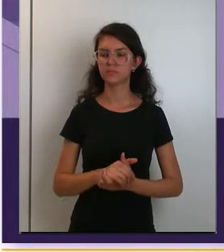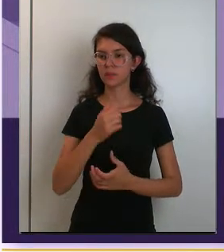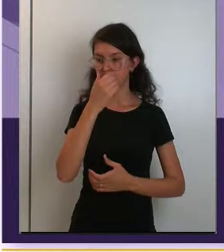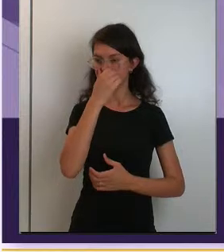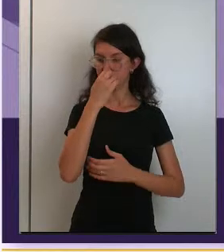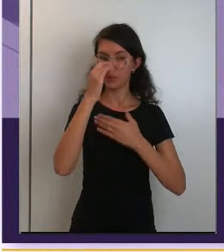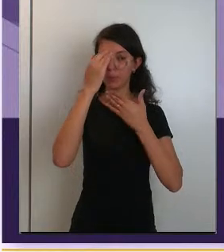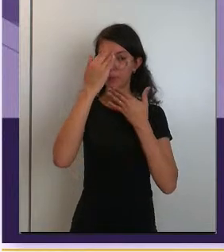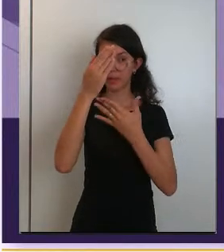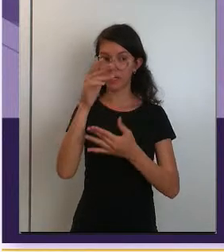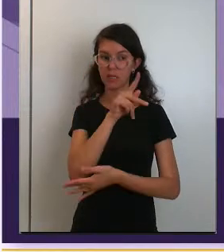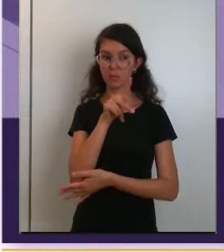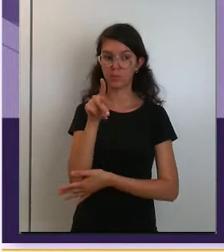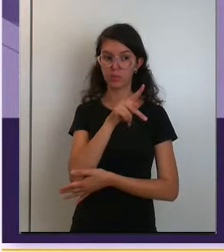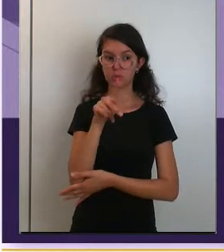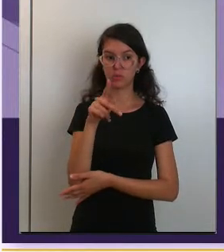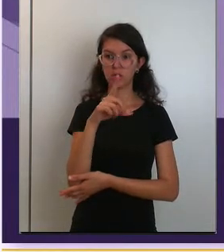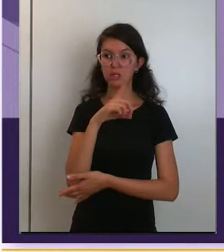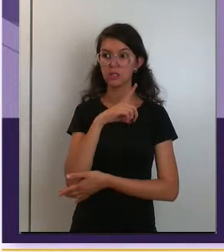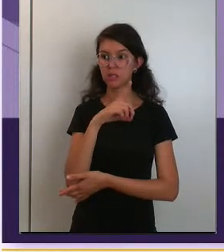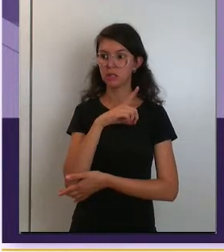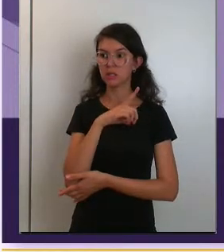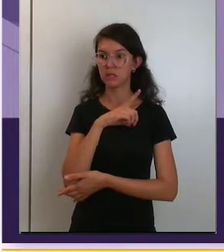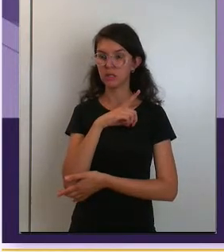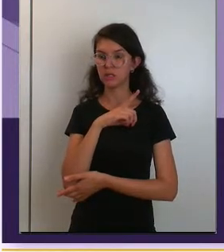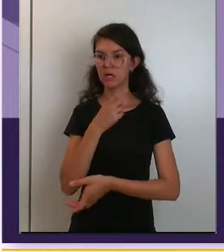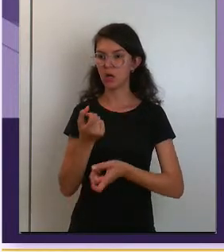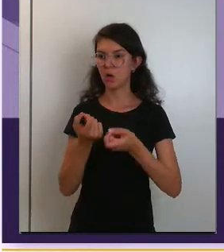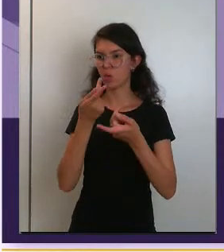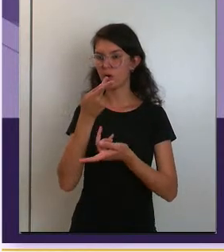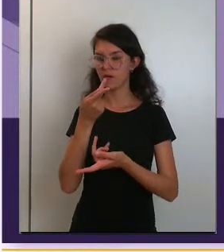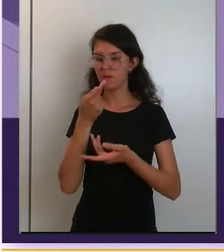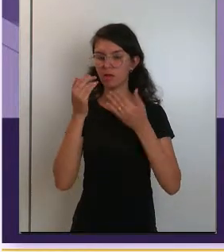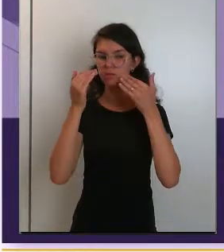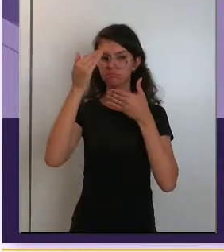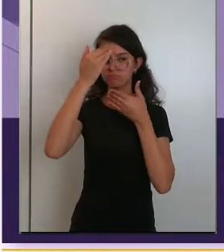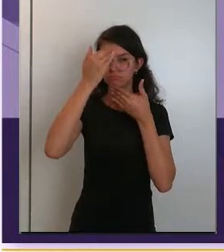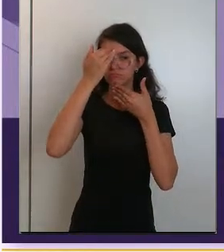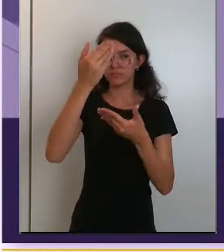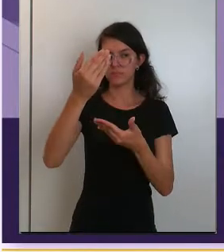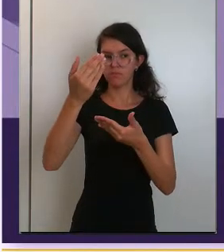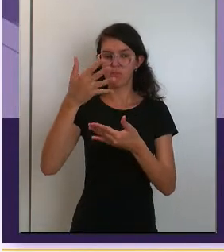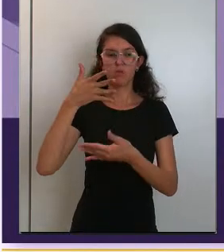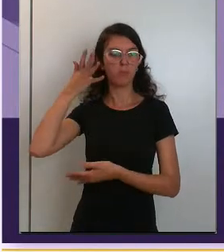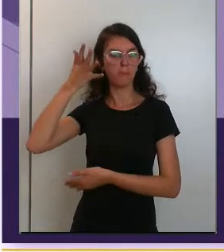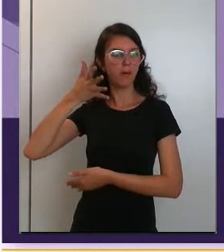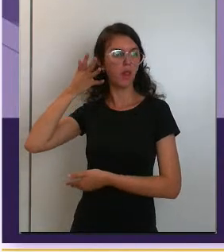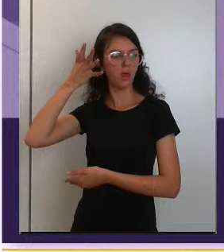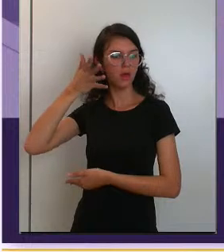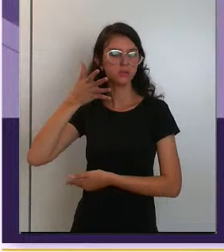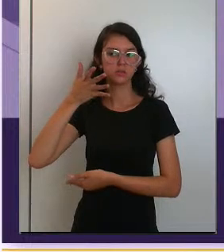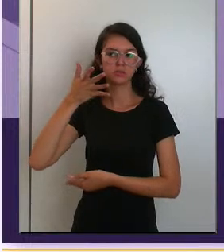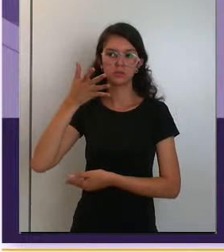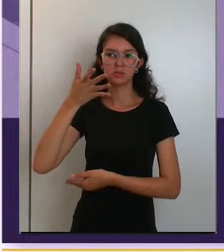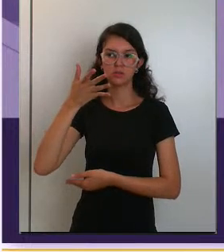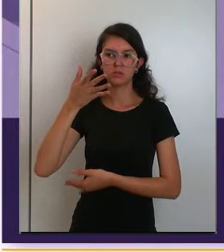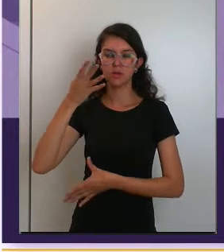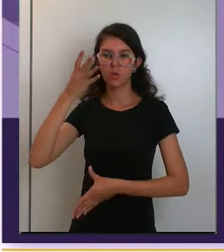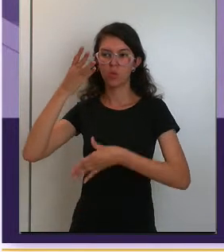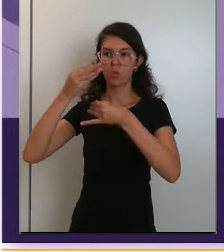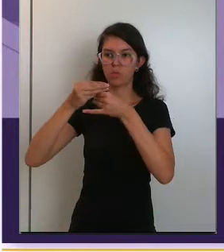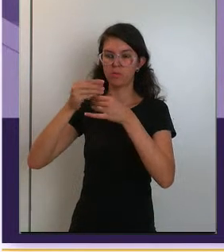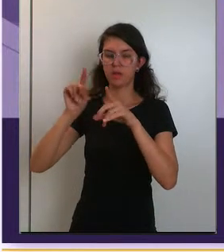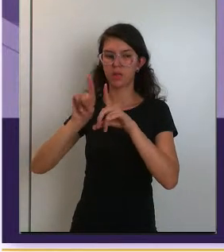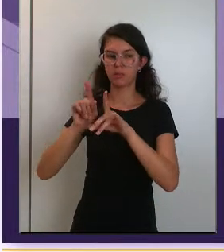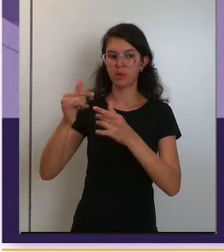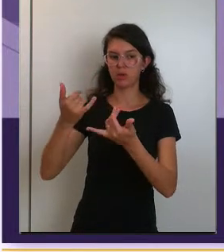Obrigado, professor. Tem algumas falas de agradecimento, né, pela palestra, né, alguns complementos sobre as